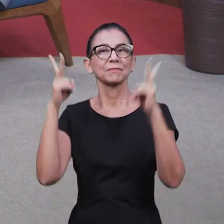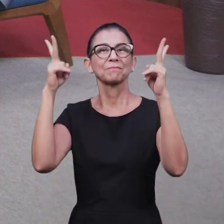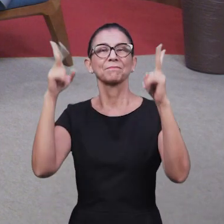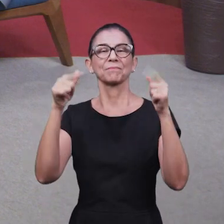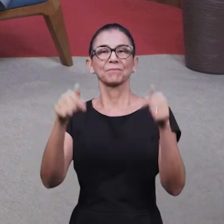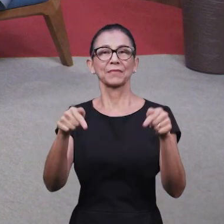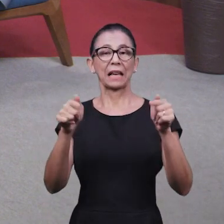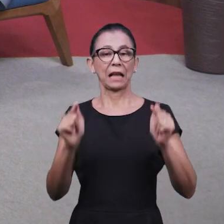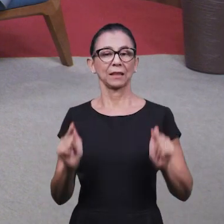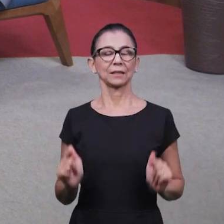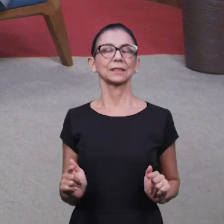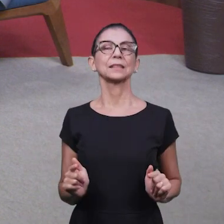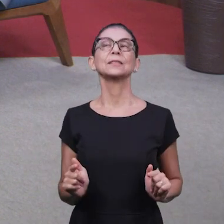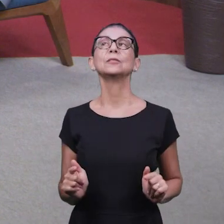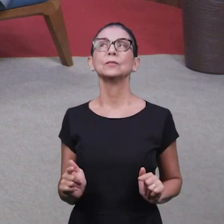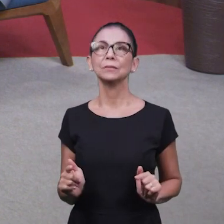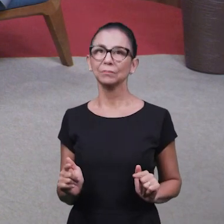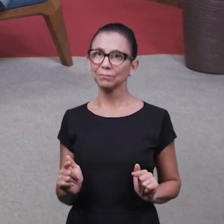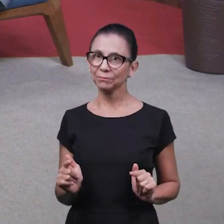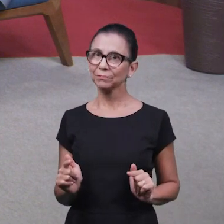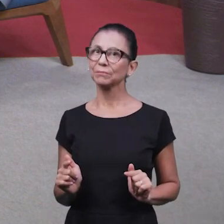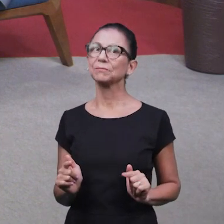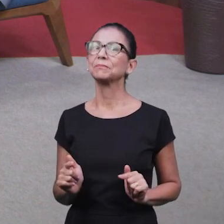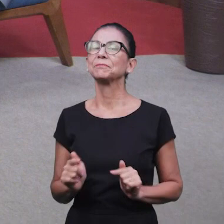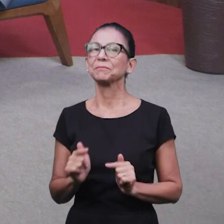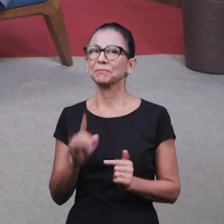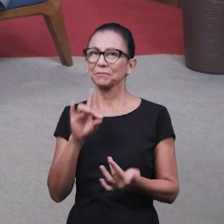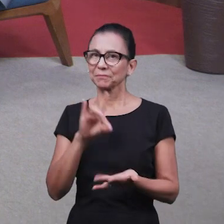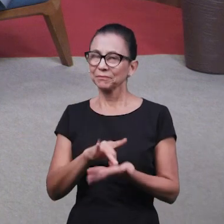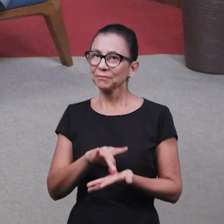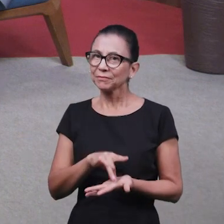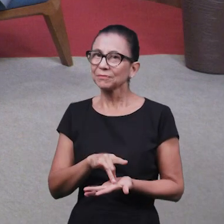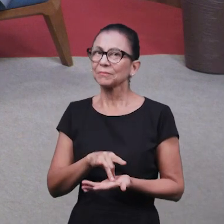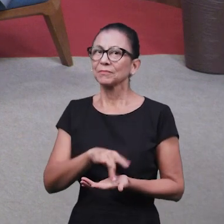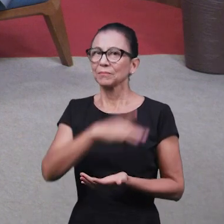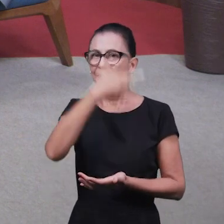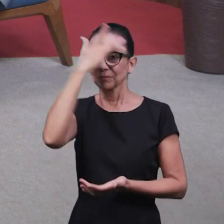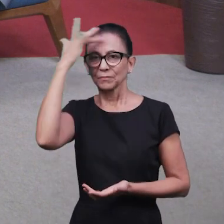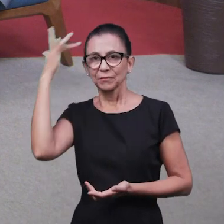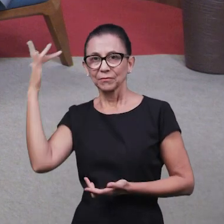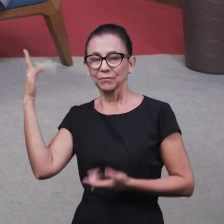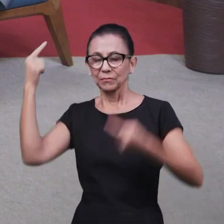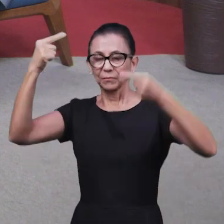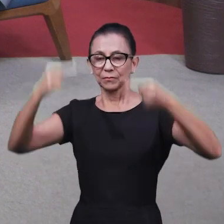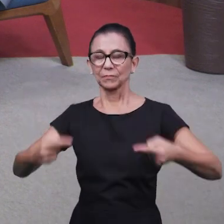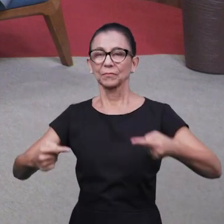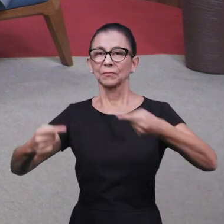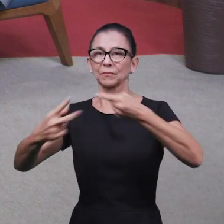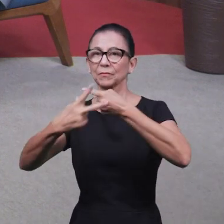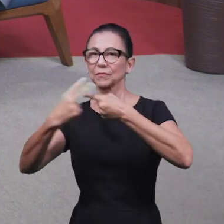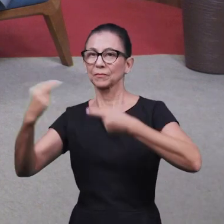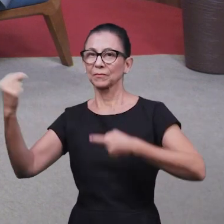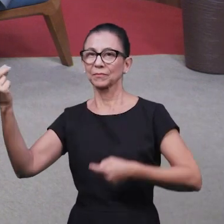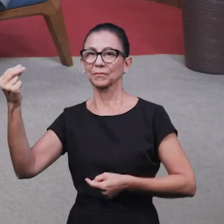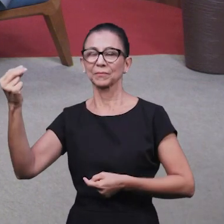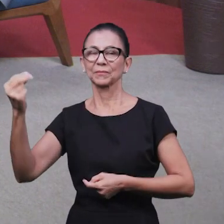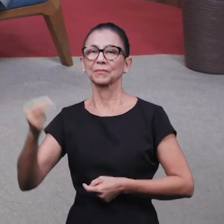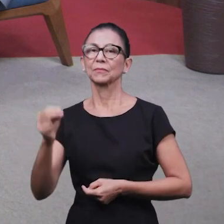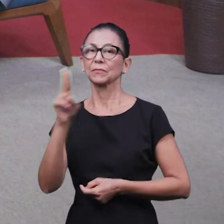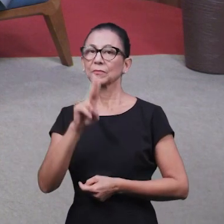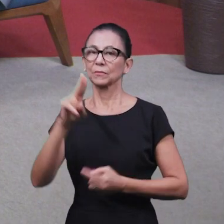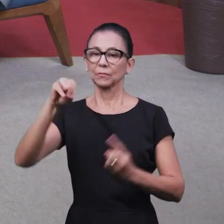vencer as oposições. Existe um galardão para aquele que vencer as oposições, usando exatamente as